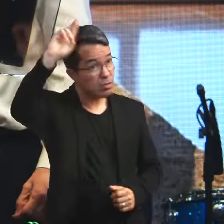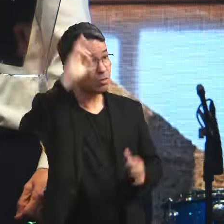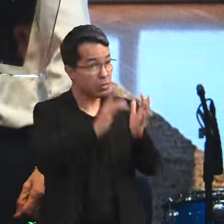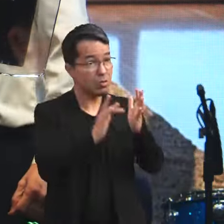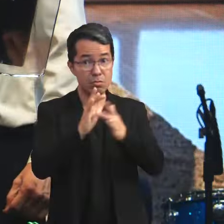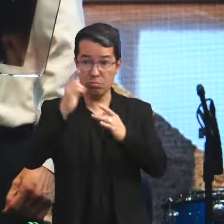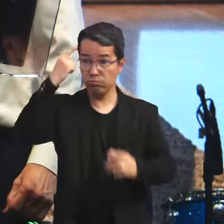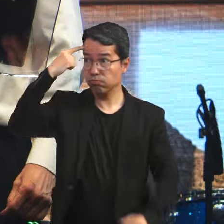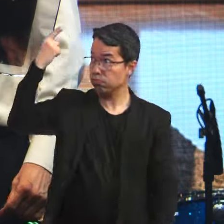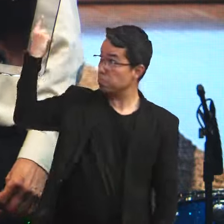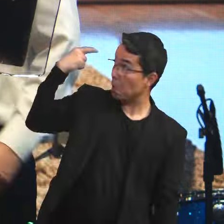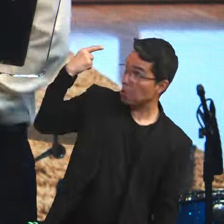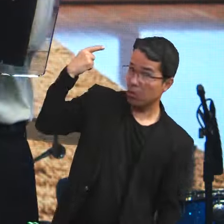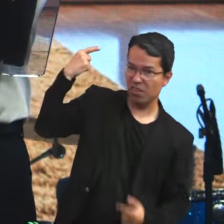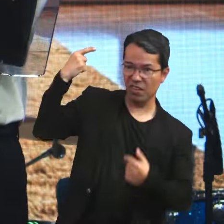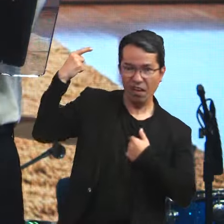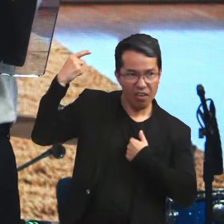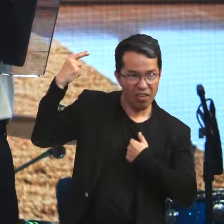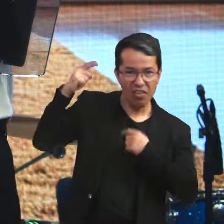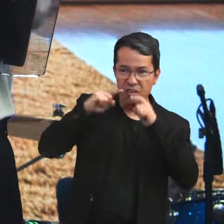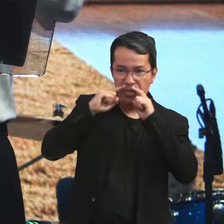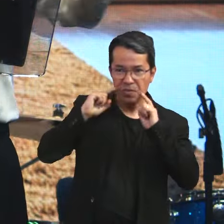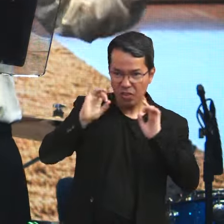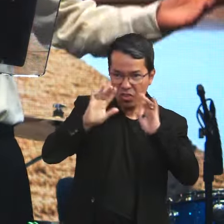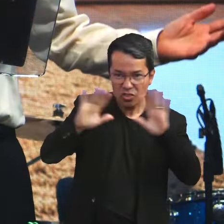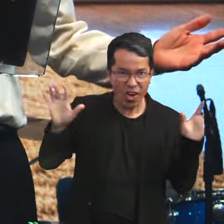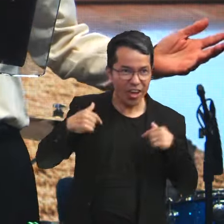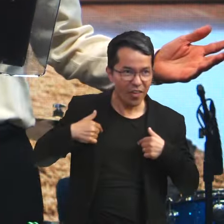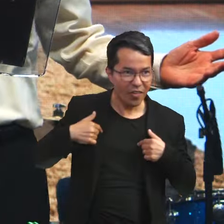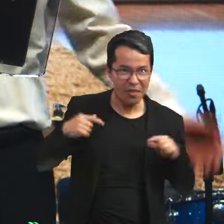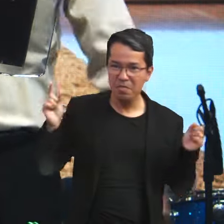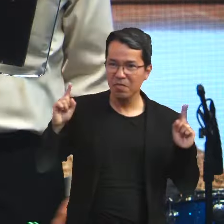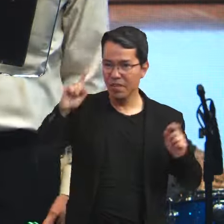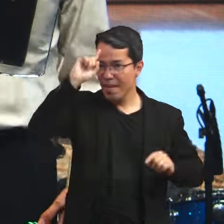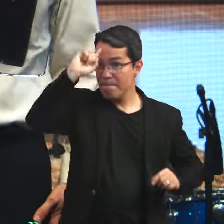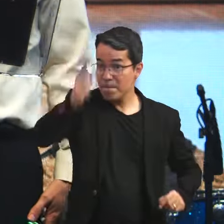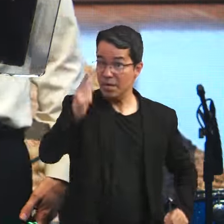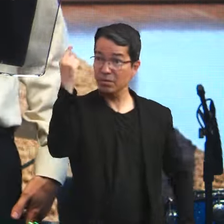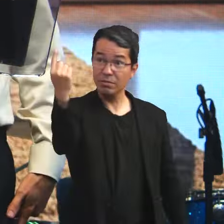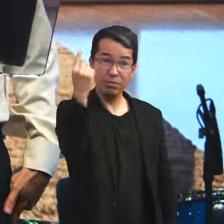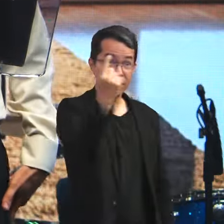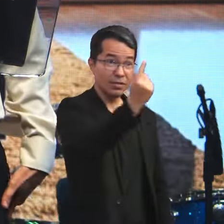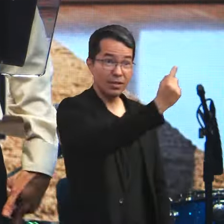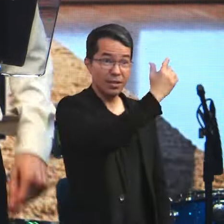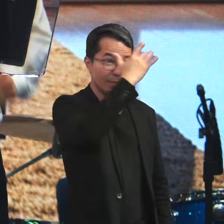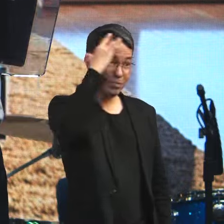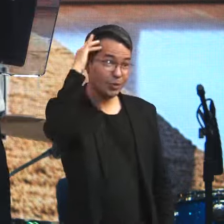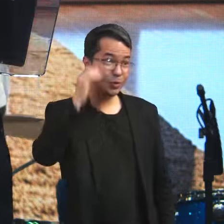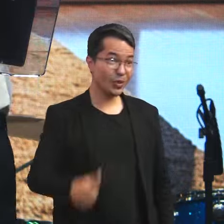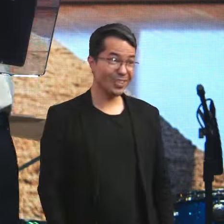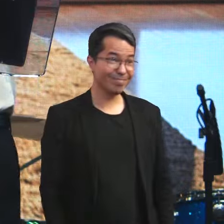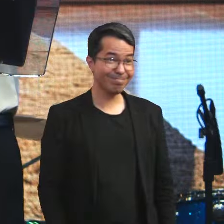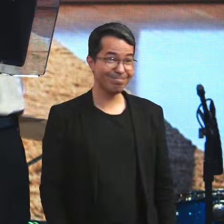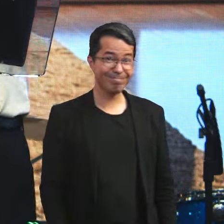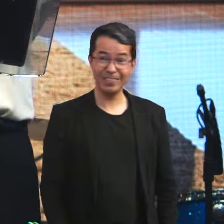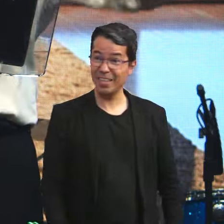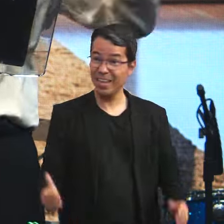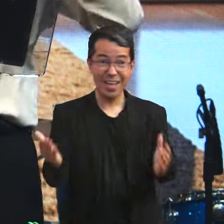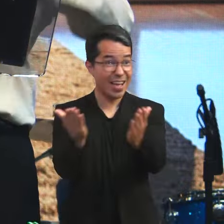esta Senor ordem del cuidada para todos os cristãos